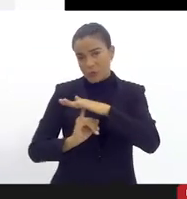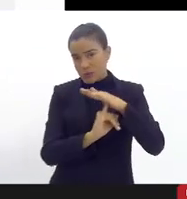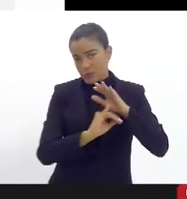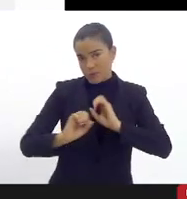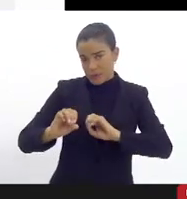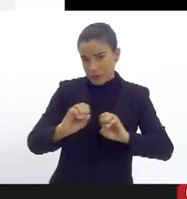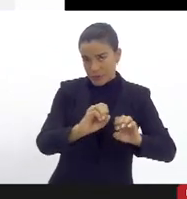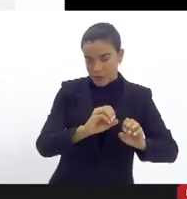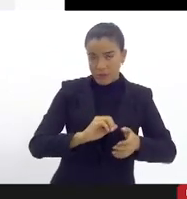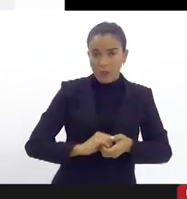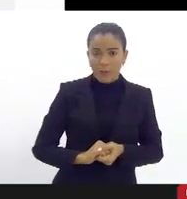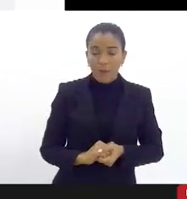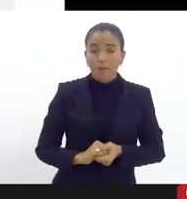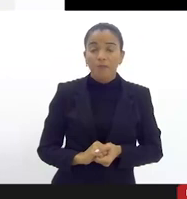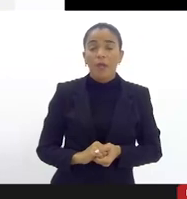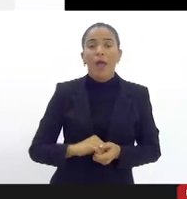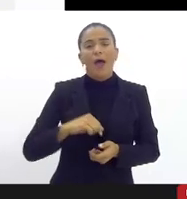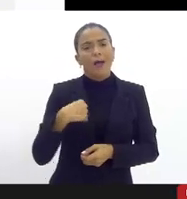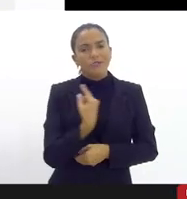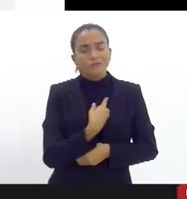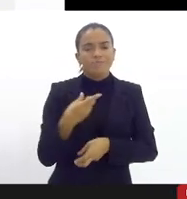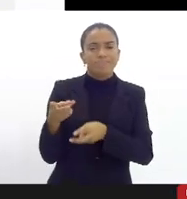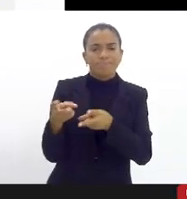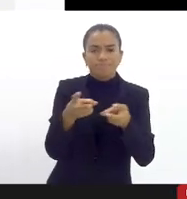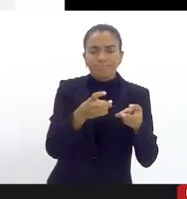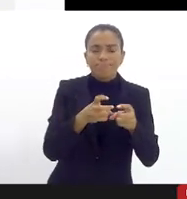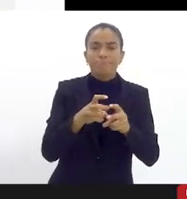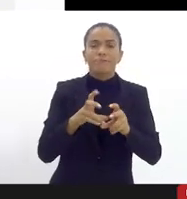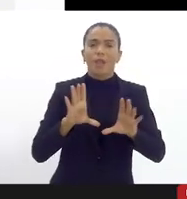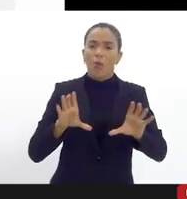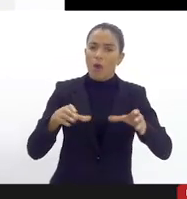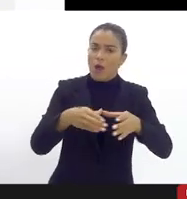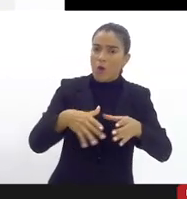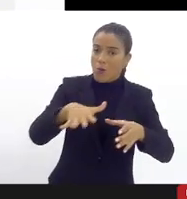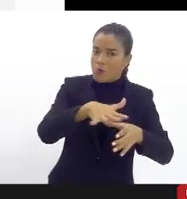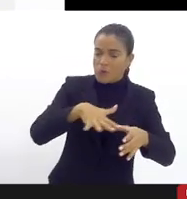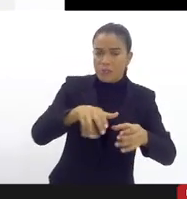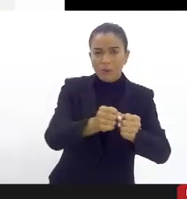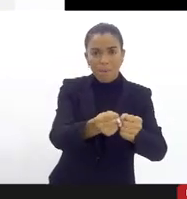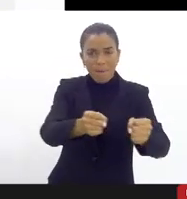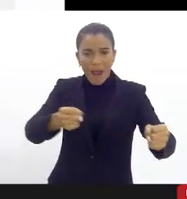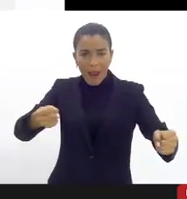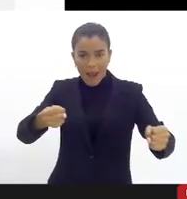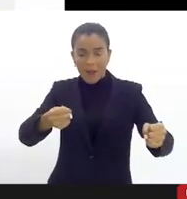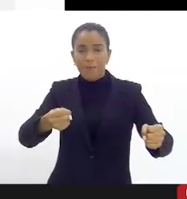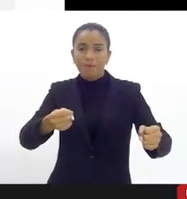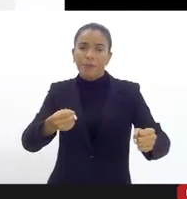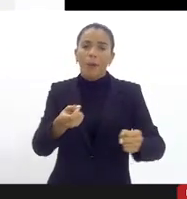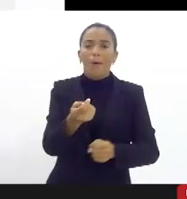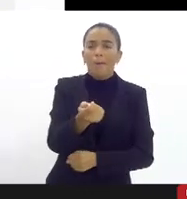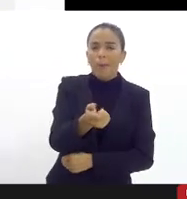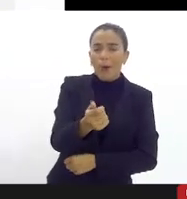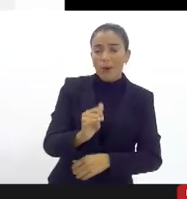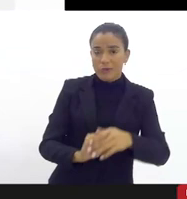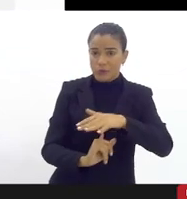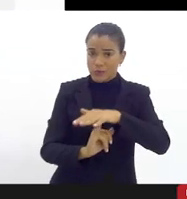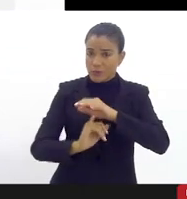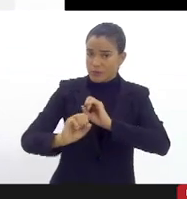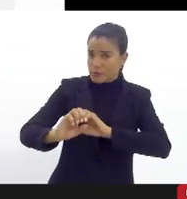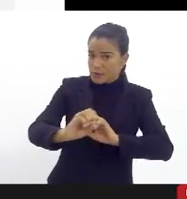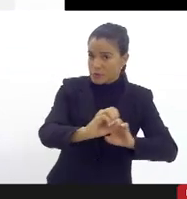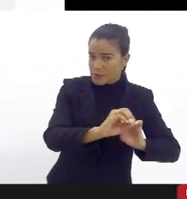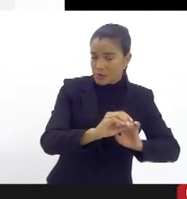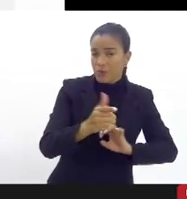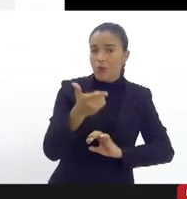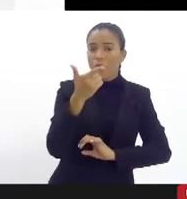de ensino aqui a gente vê que existe uma concentração gigantesca então poucas instituições de ensino